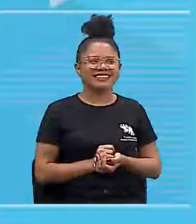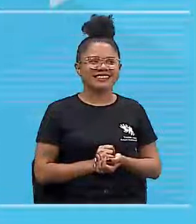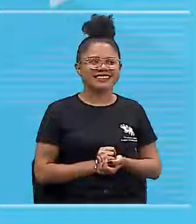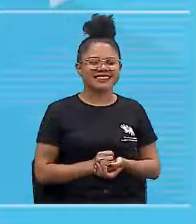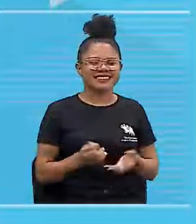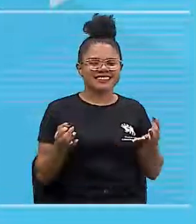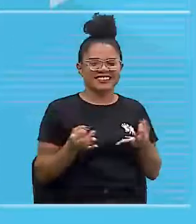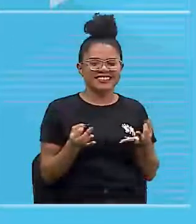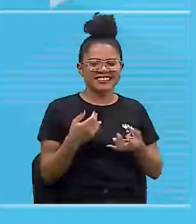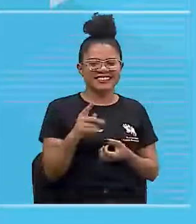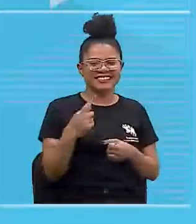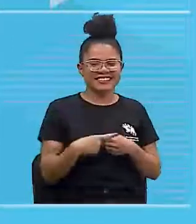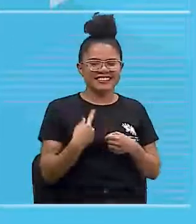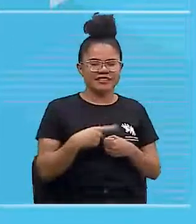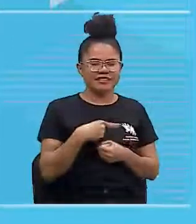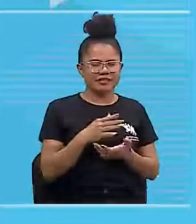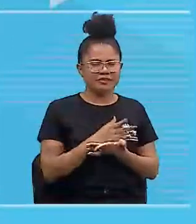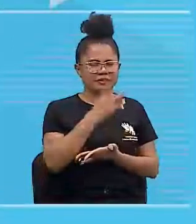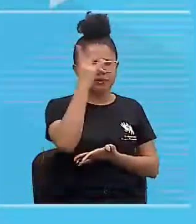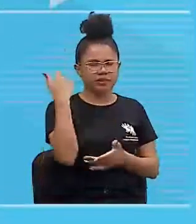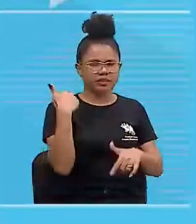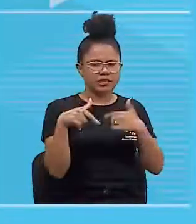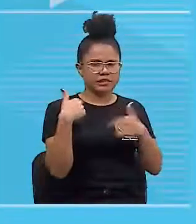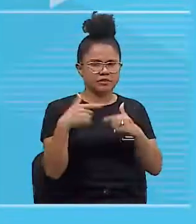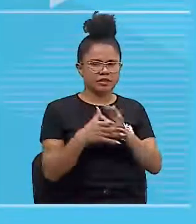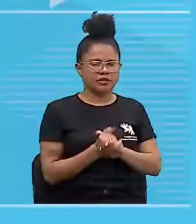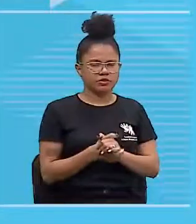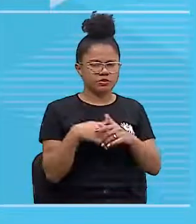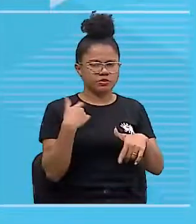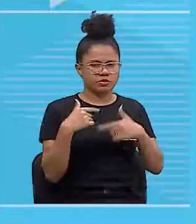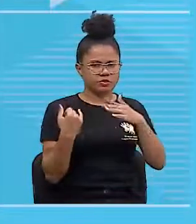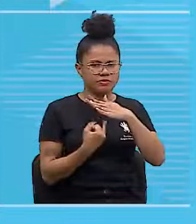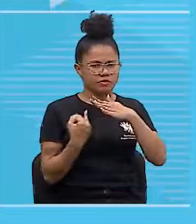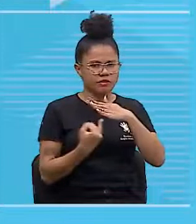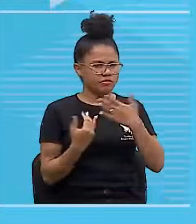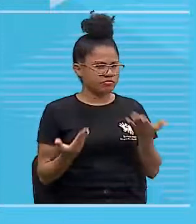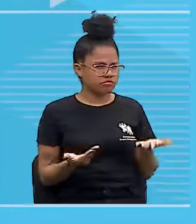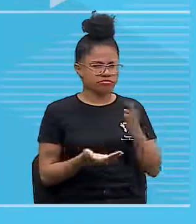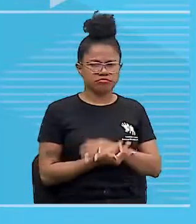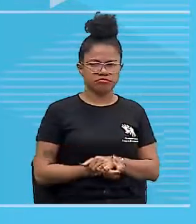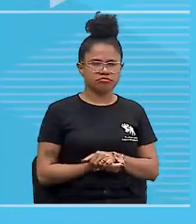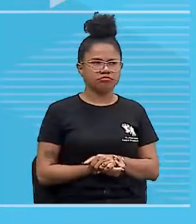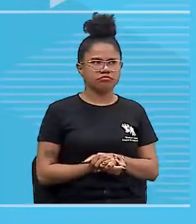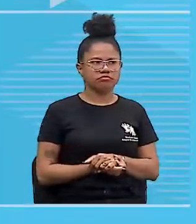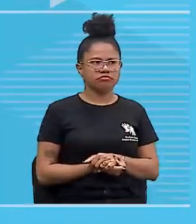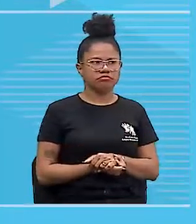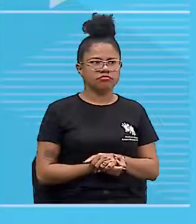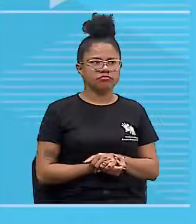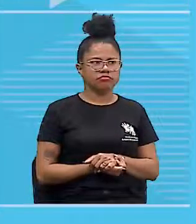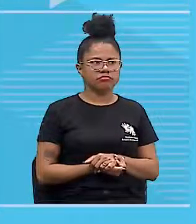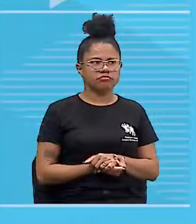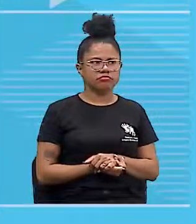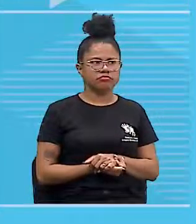na cidade de vocês tem alguém que trabalha no mercado informal que é ambulante geralmente